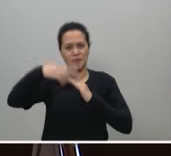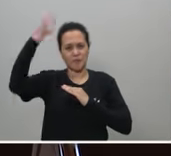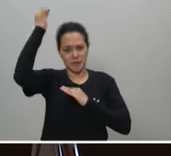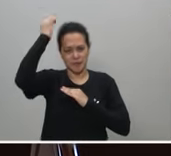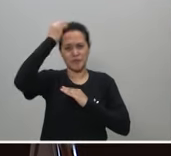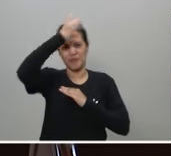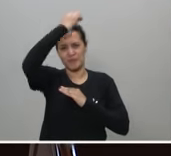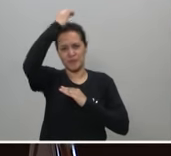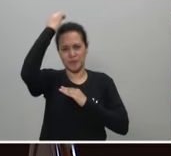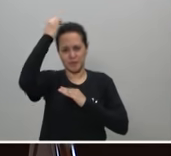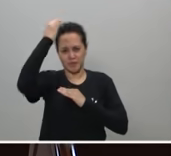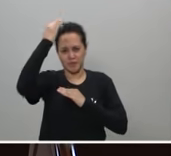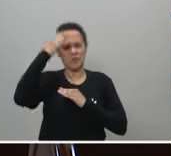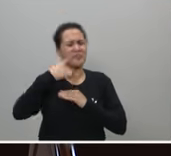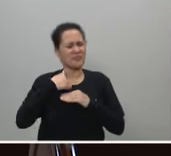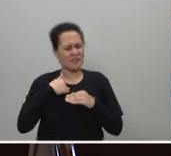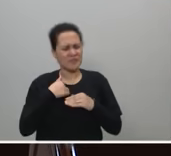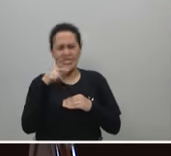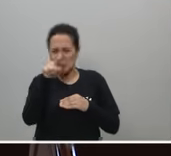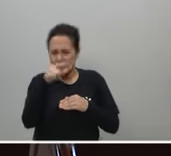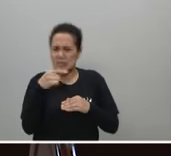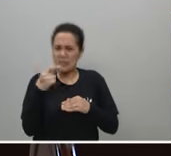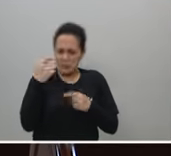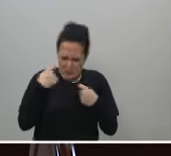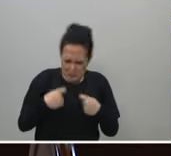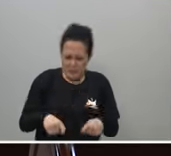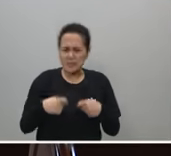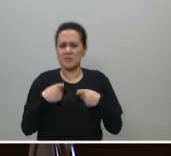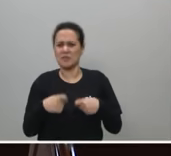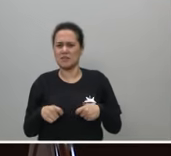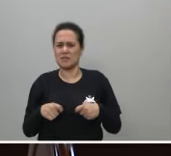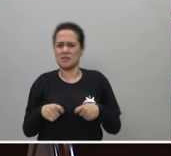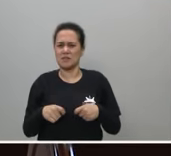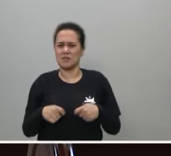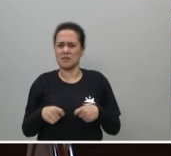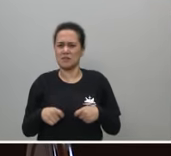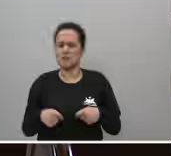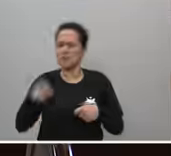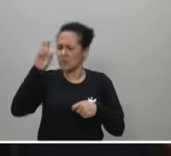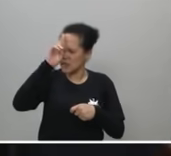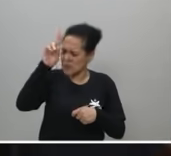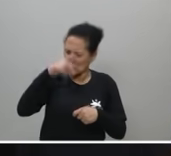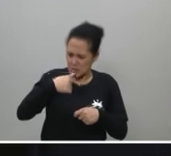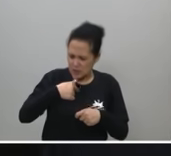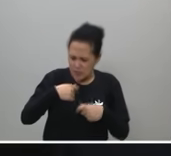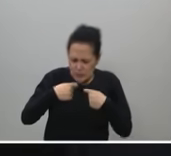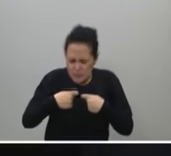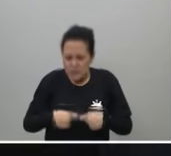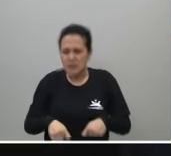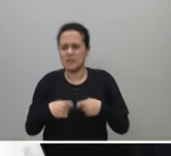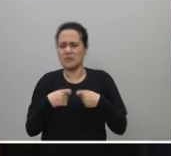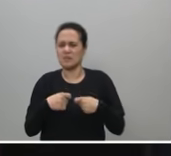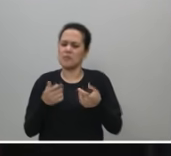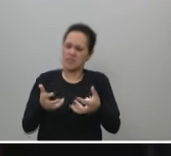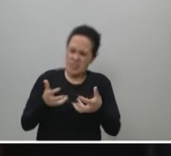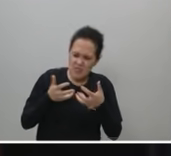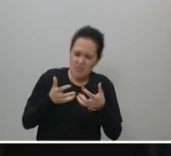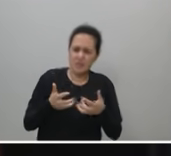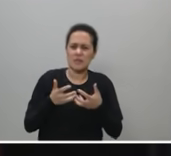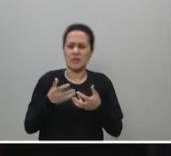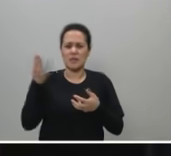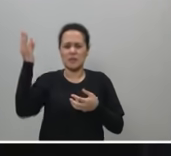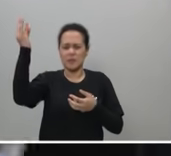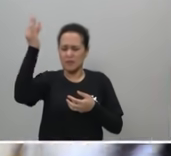próprio. Senhor, eu estou precisando, eu quero que minha vida deslanche. Eu quero que a minha espiritualidade